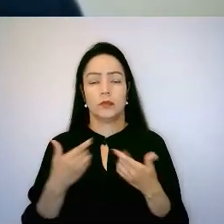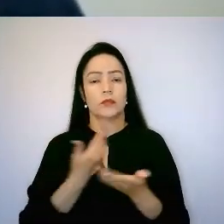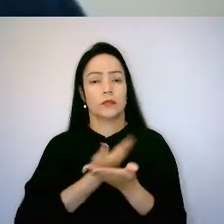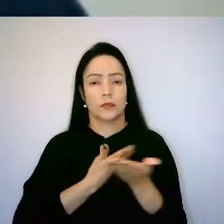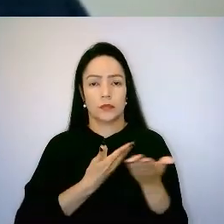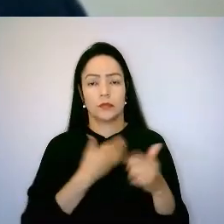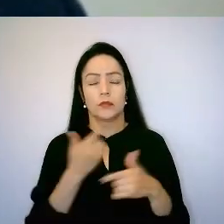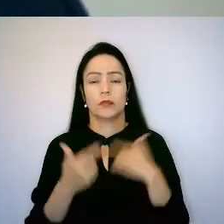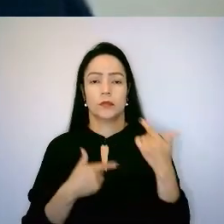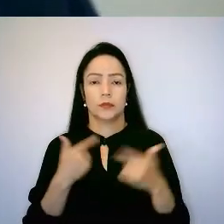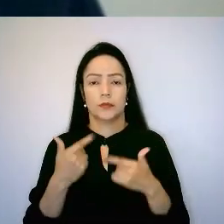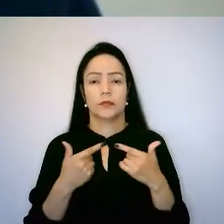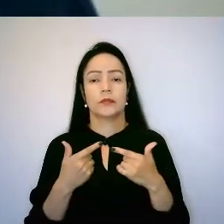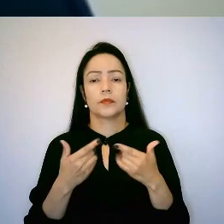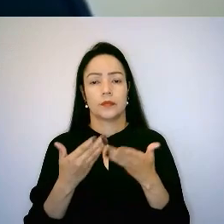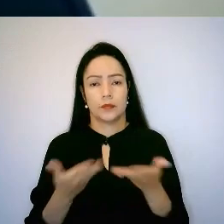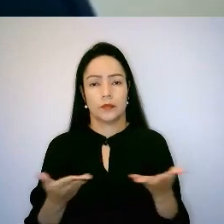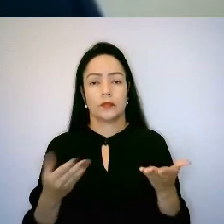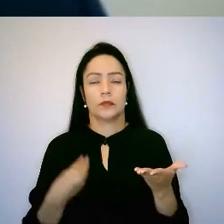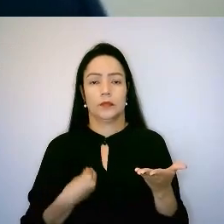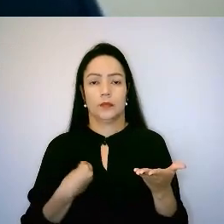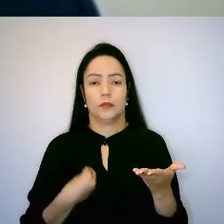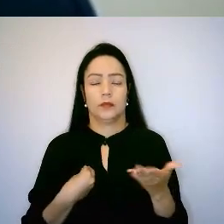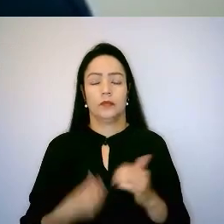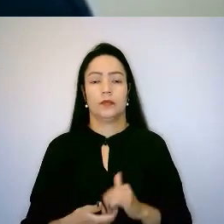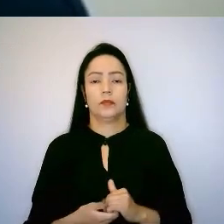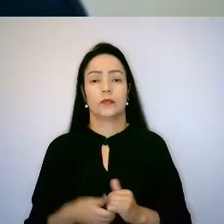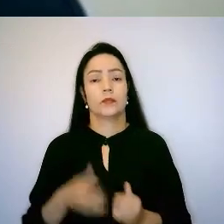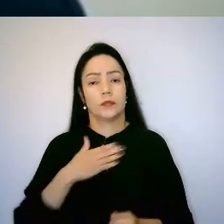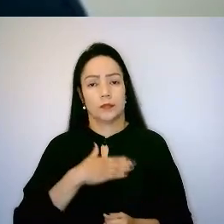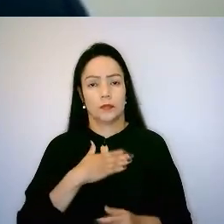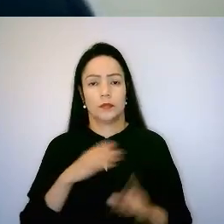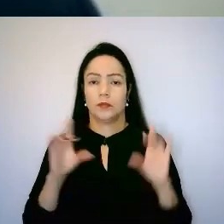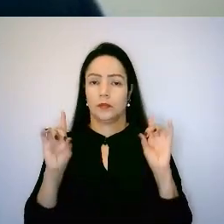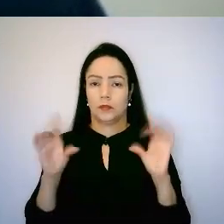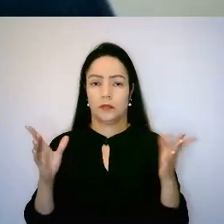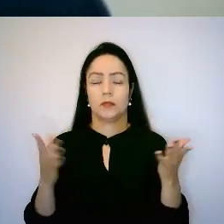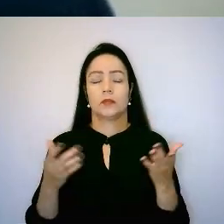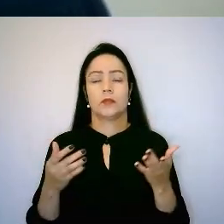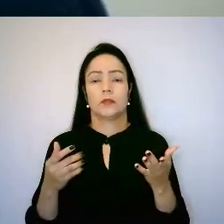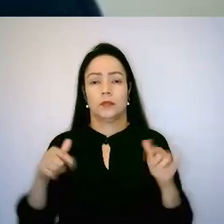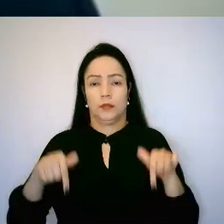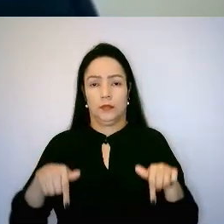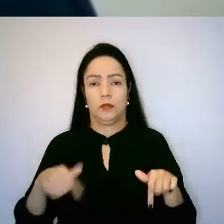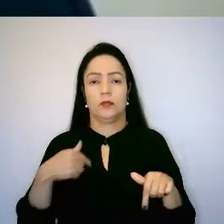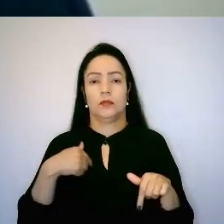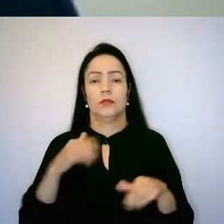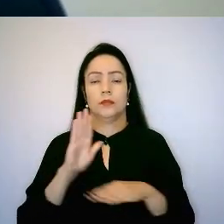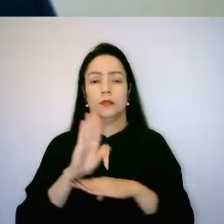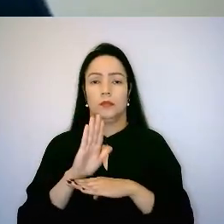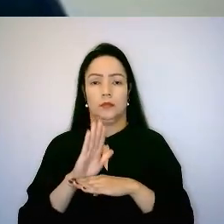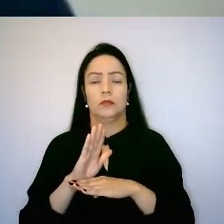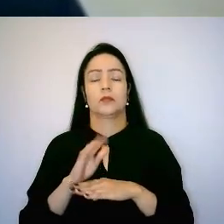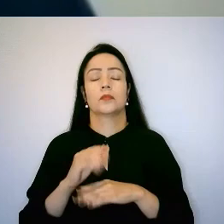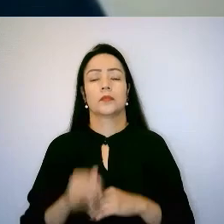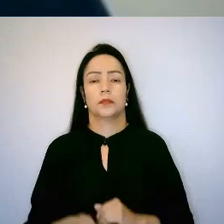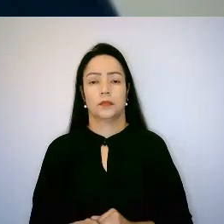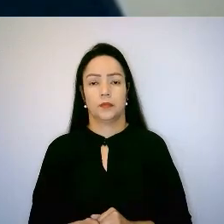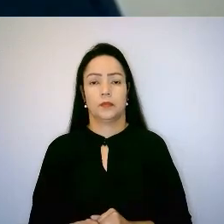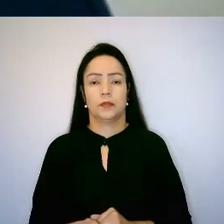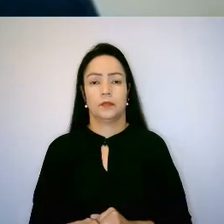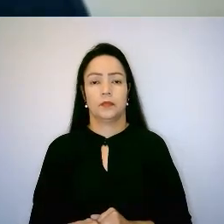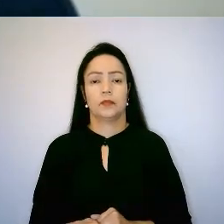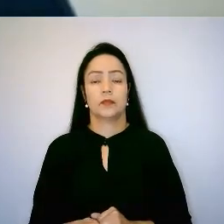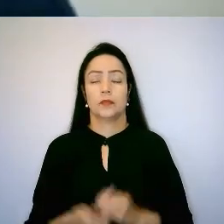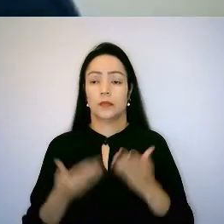questão a corte hoje É uma honra e privilégio estar aqui hoje para defender oralmente o meu constante excelentíssimas desembargadores